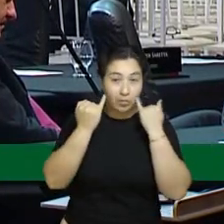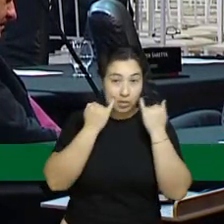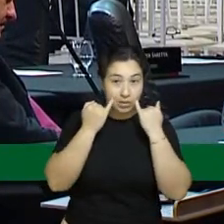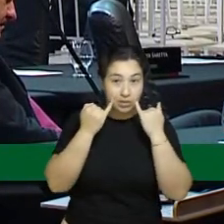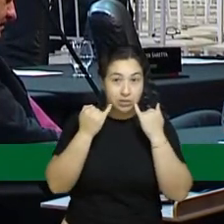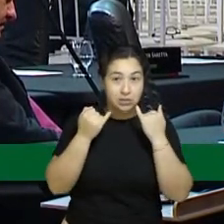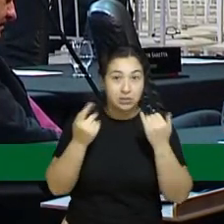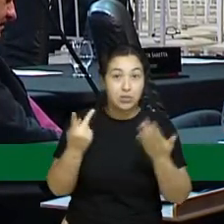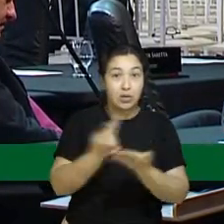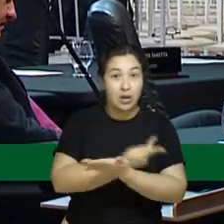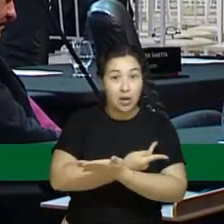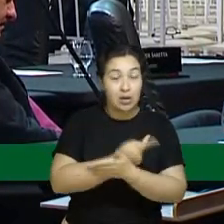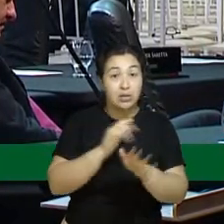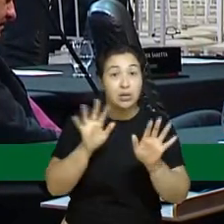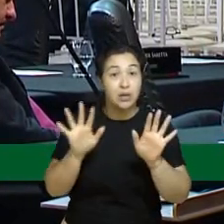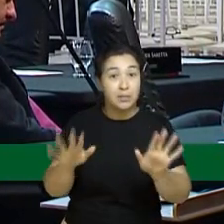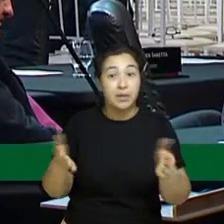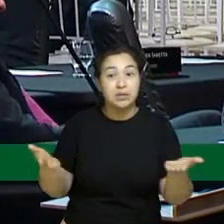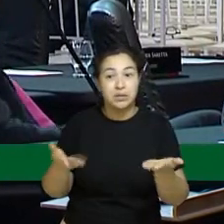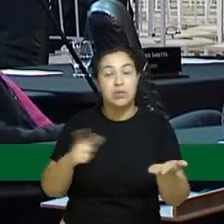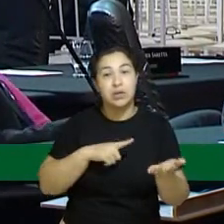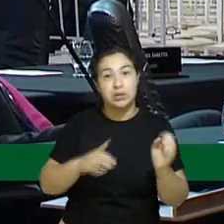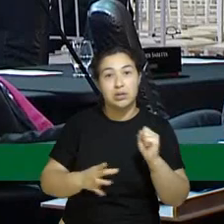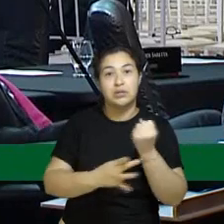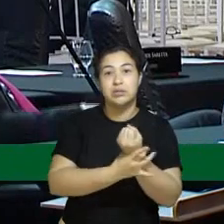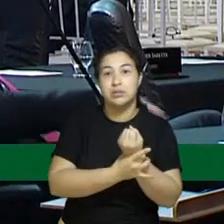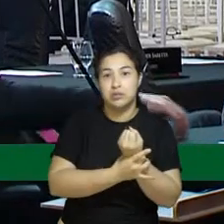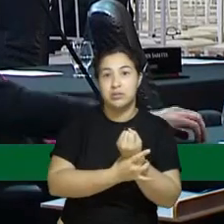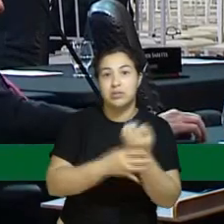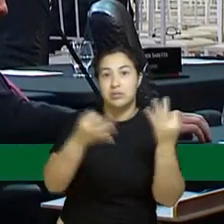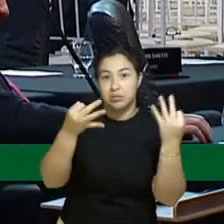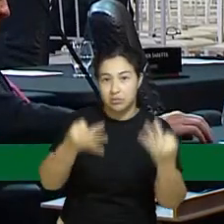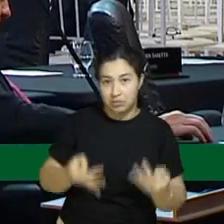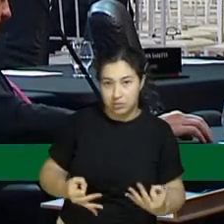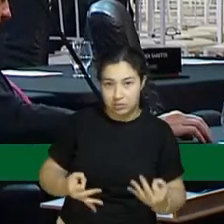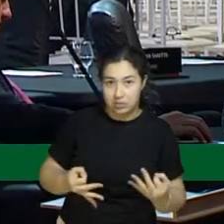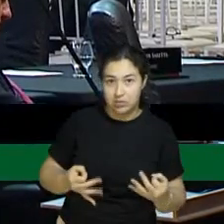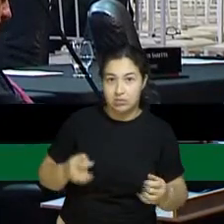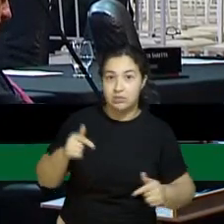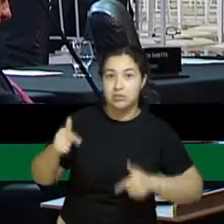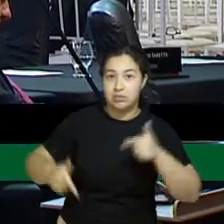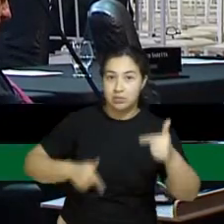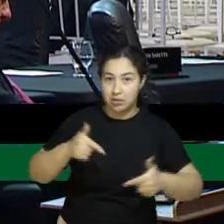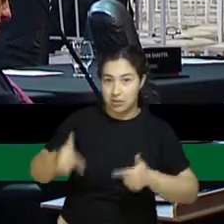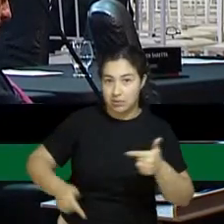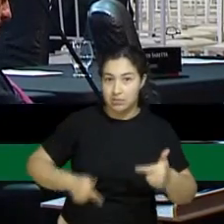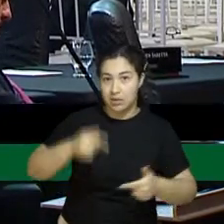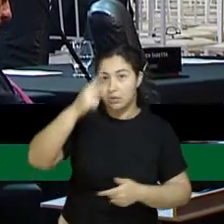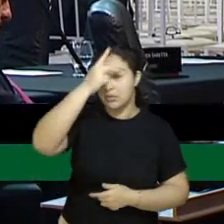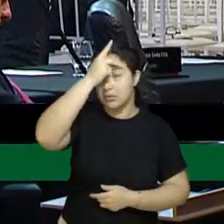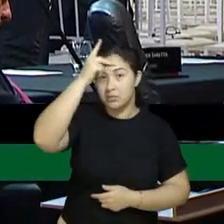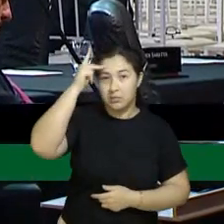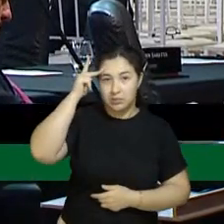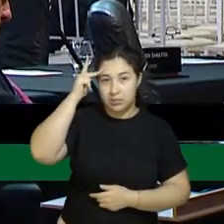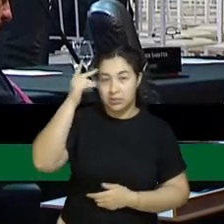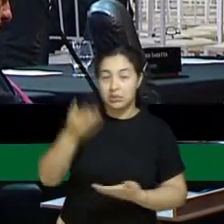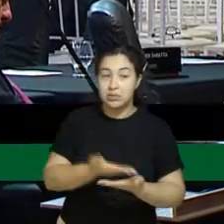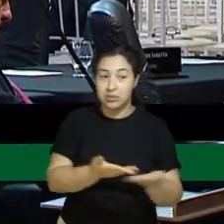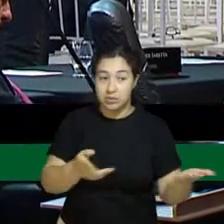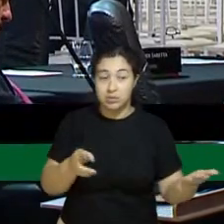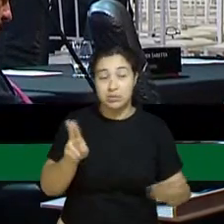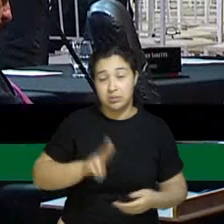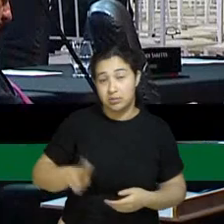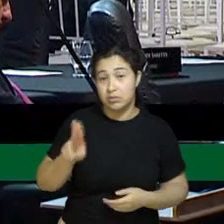né, hoje nós temos uma segurança jurídica que pode oferecer um excelente trabalho para o catarinense, que assim como eu, como o senhor também utiliza ali, é